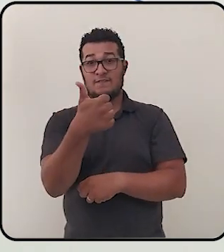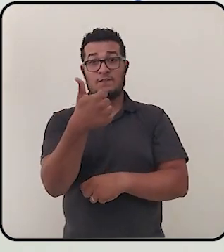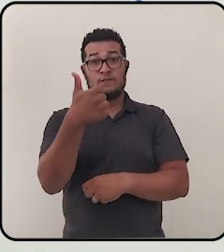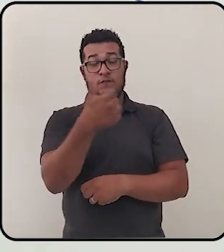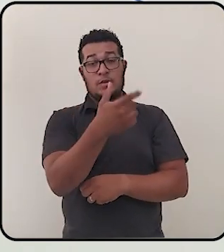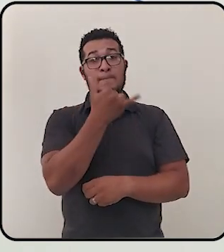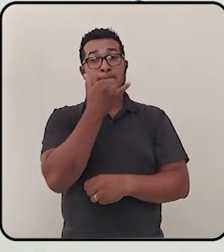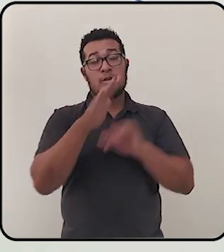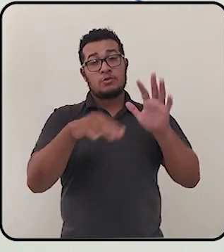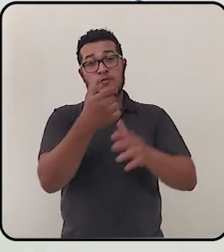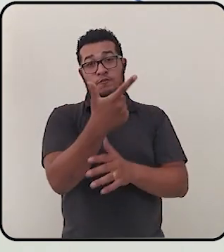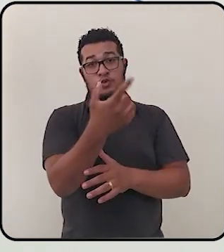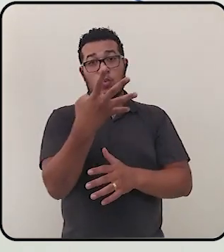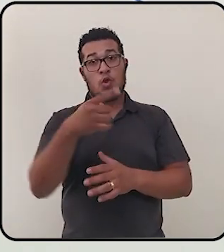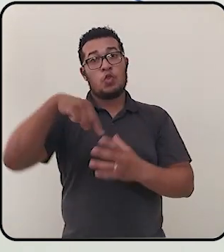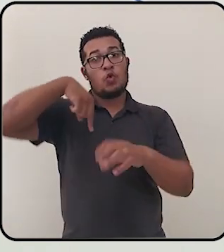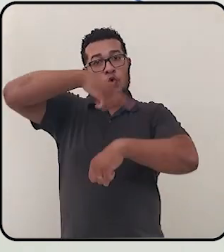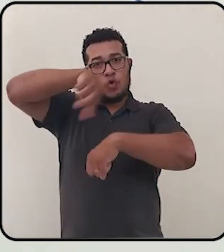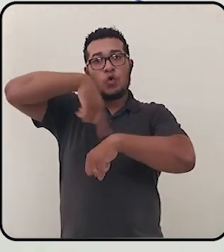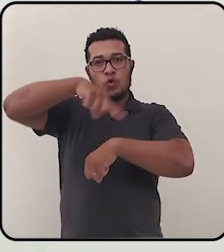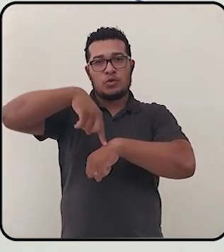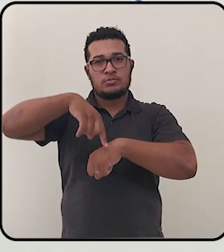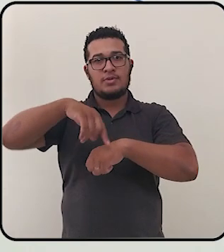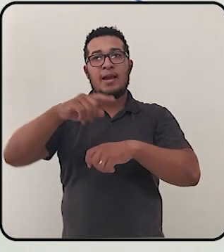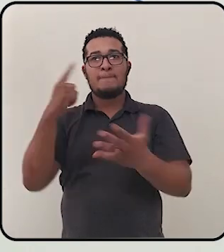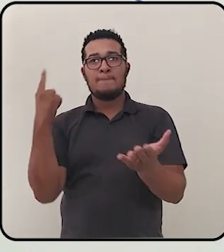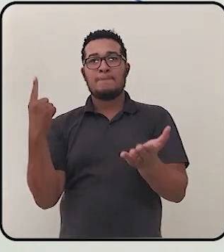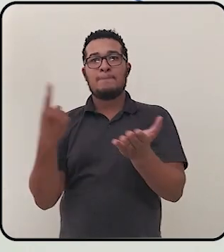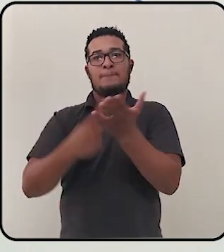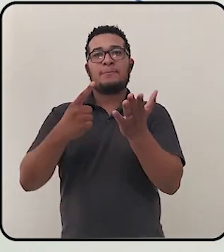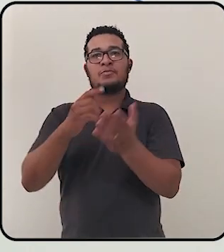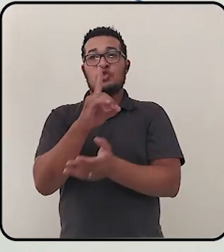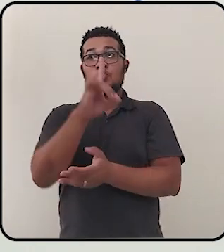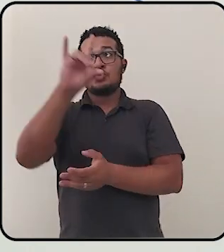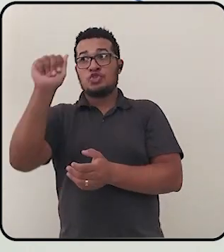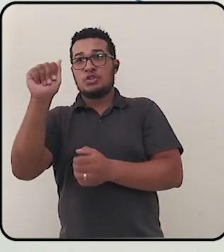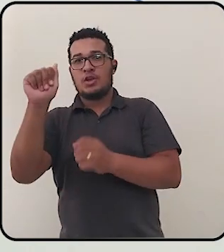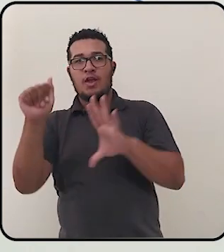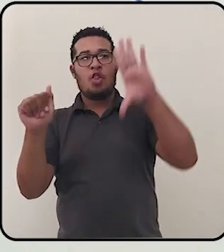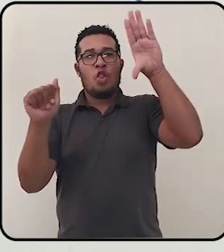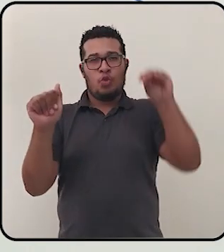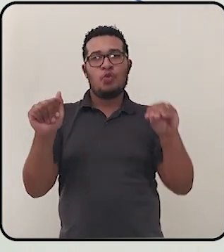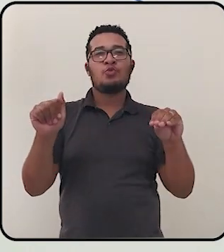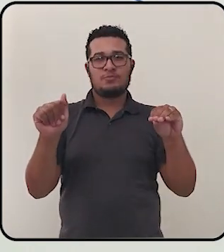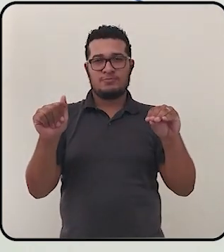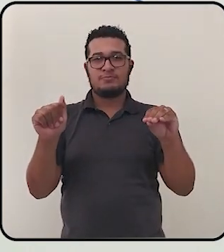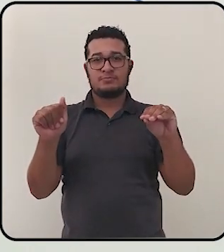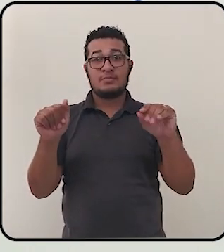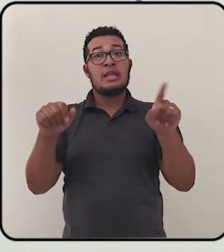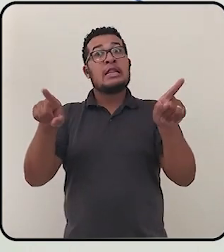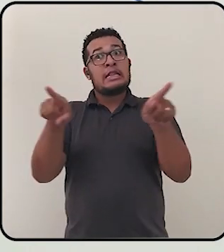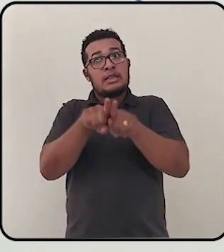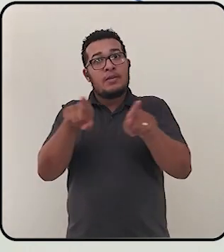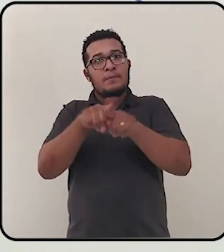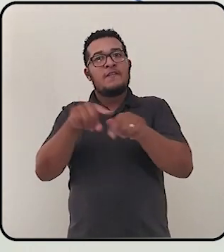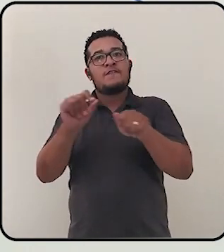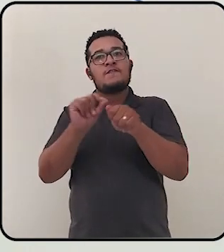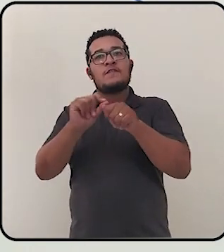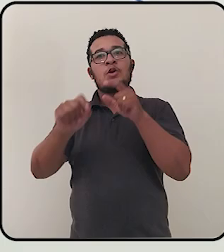e é responsável pelo dia e pela noite. Ao mesmo tempo, a Terra faz o